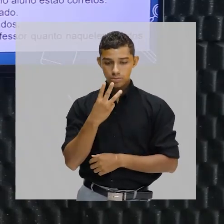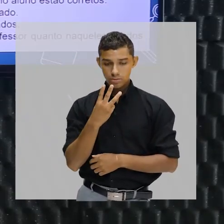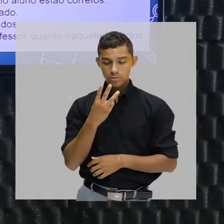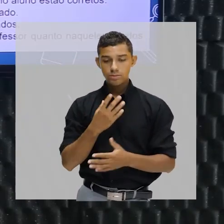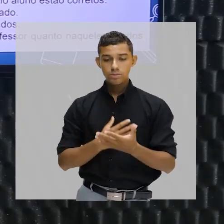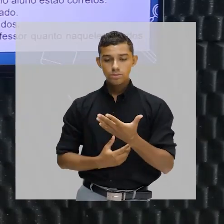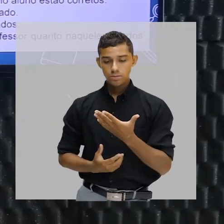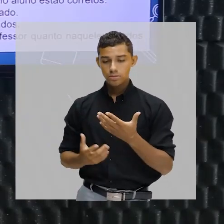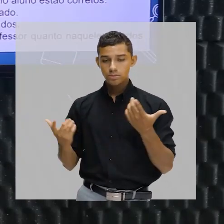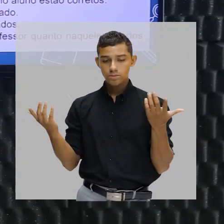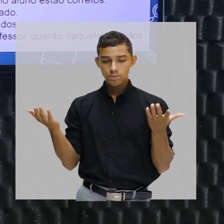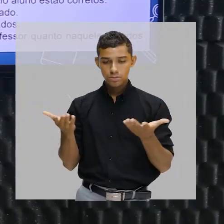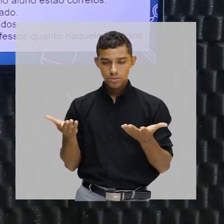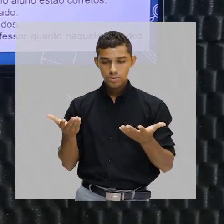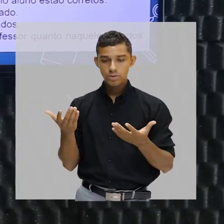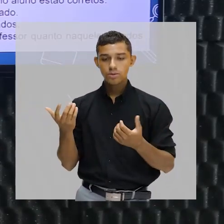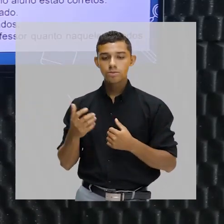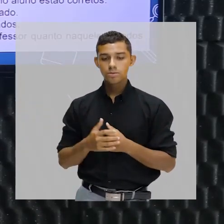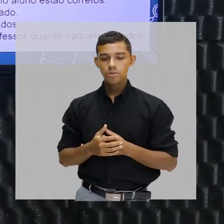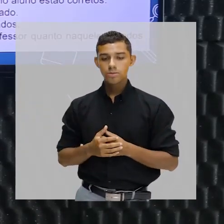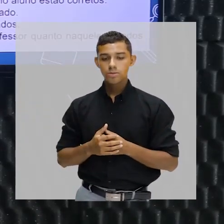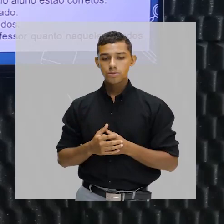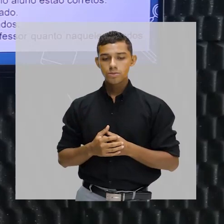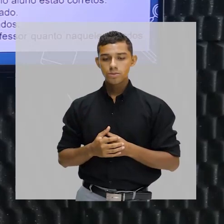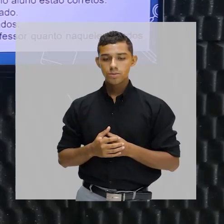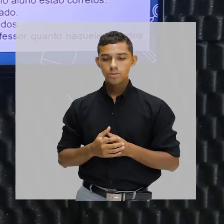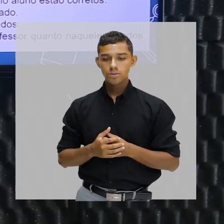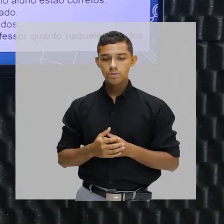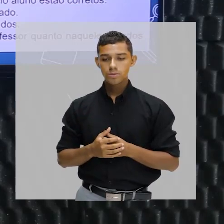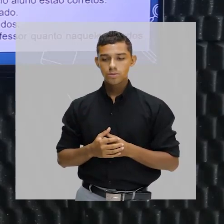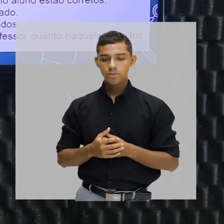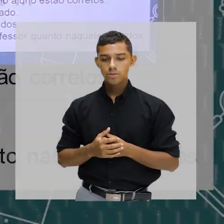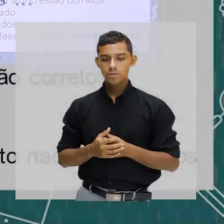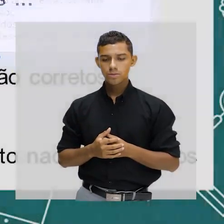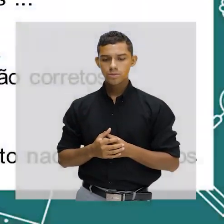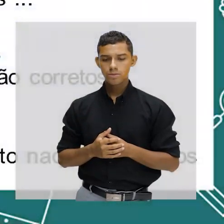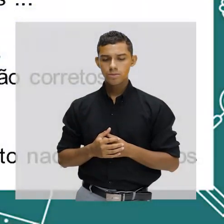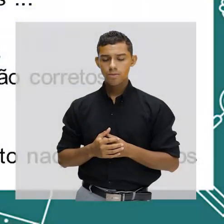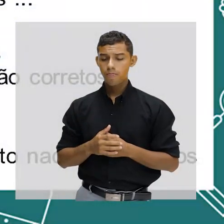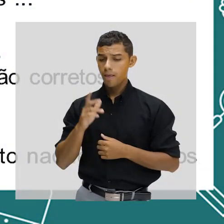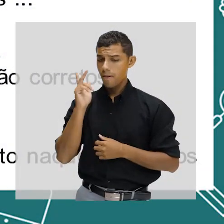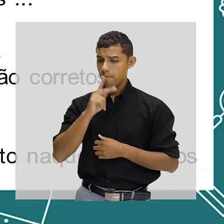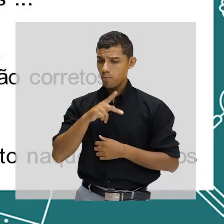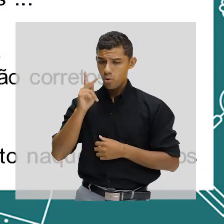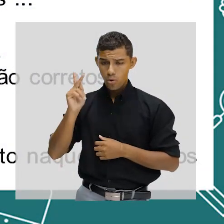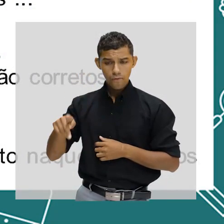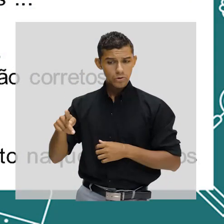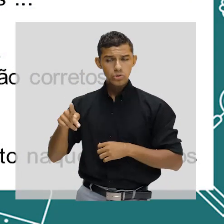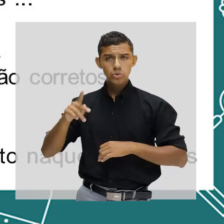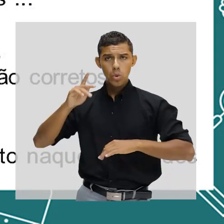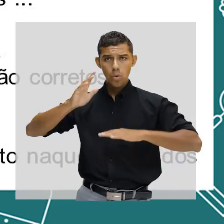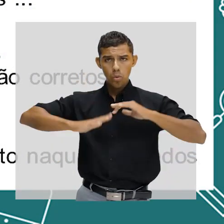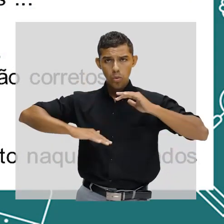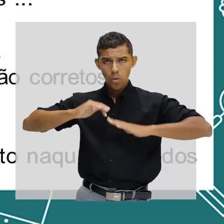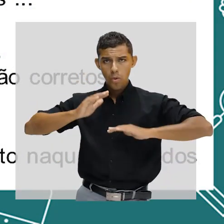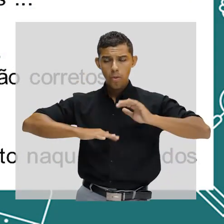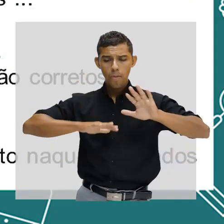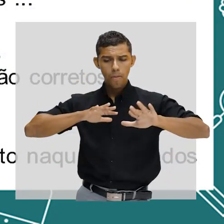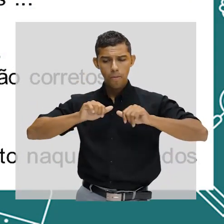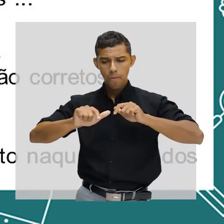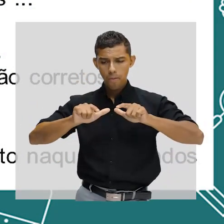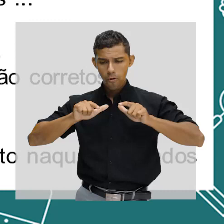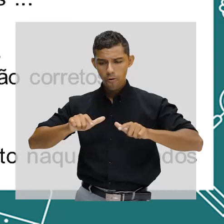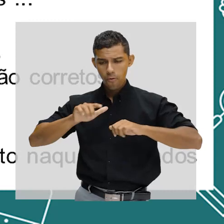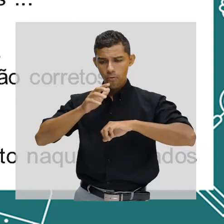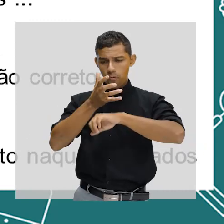questão 2 bem simples, né? Diz assim, ó, um professor de física que ministrava